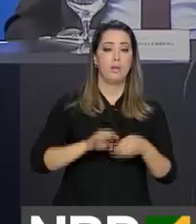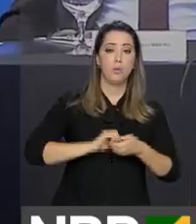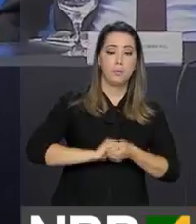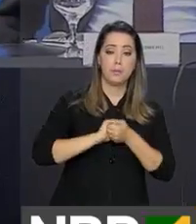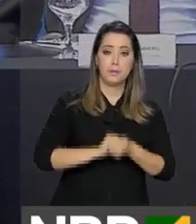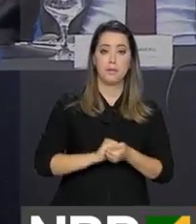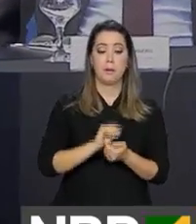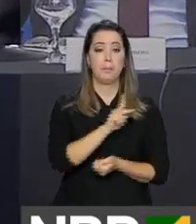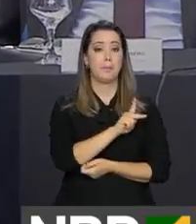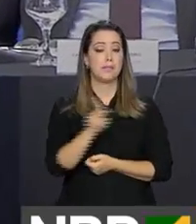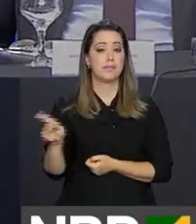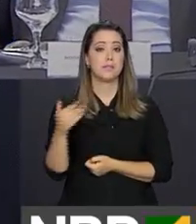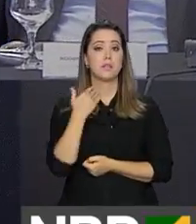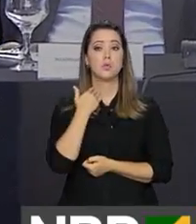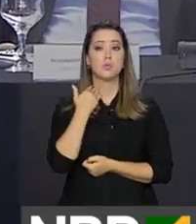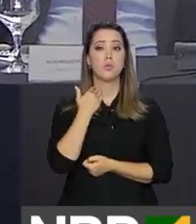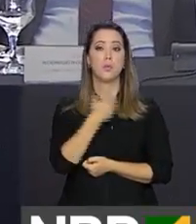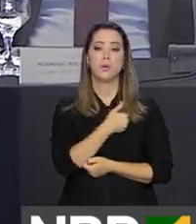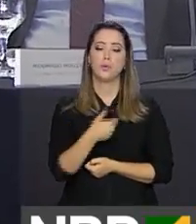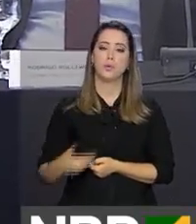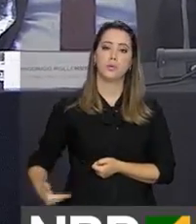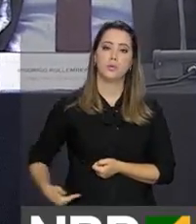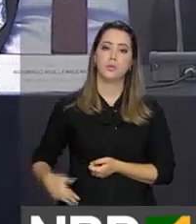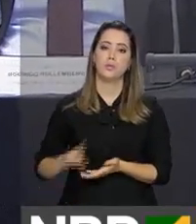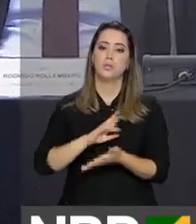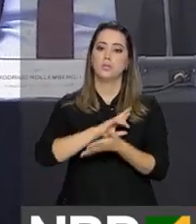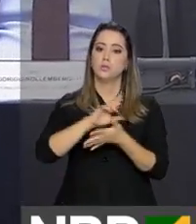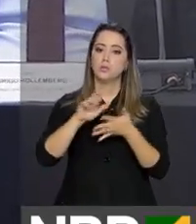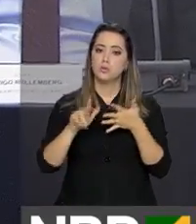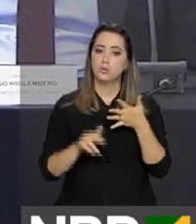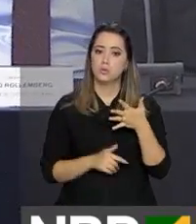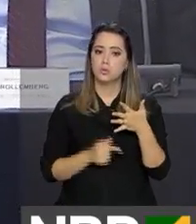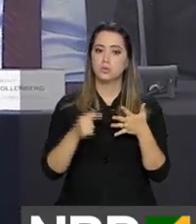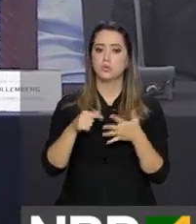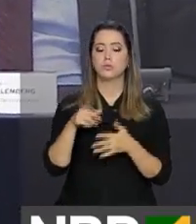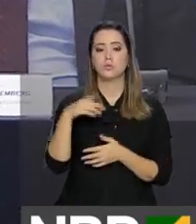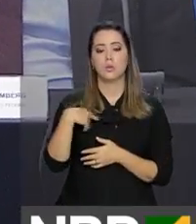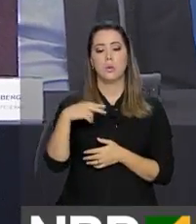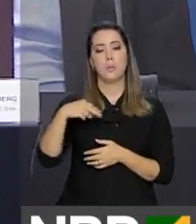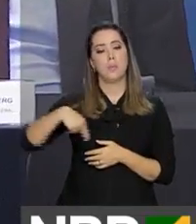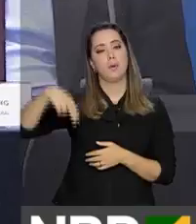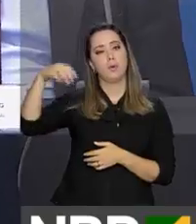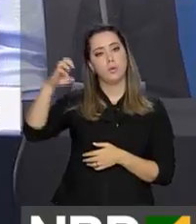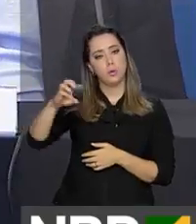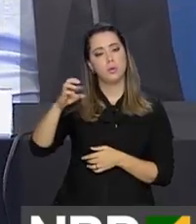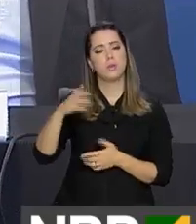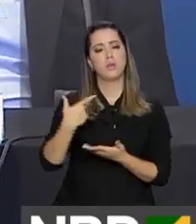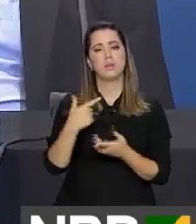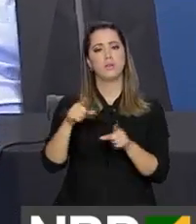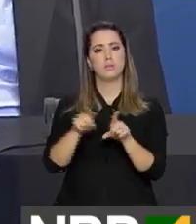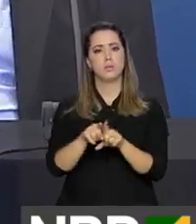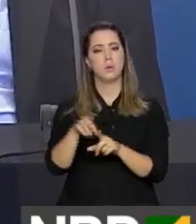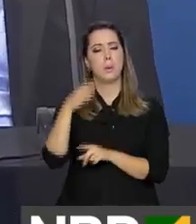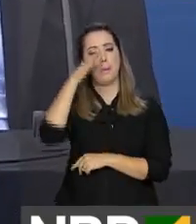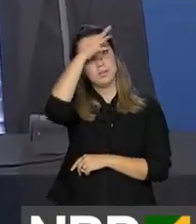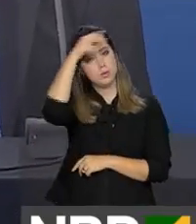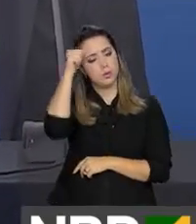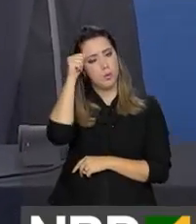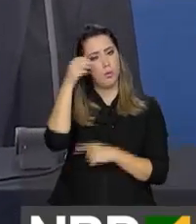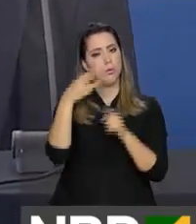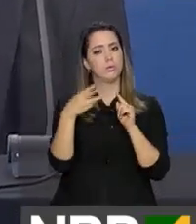Caffarelli, Banco do Brasil, o Romildo Rolim, do Banco do Nordeste do Brasil, o Marivaldo Melo, do Banco da